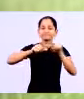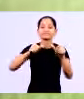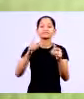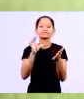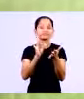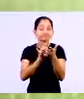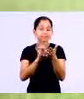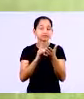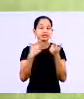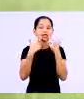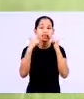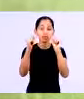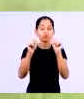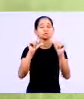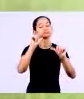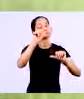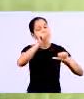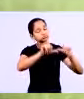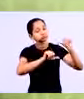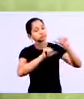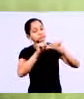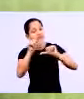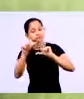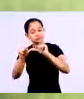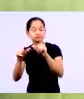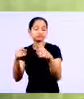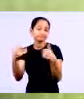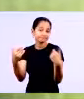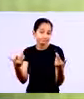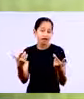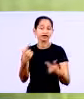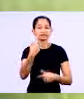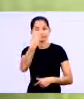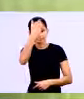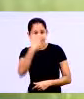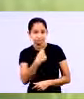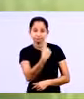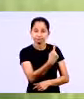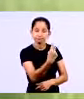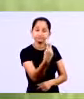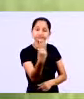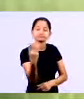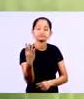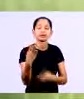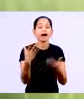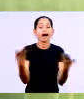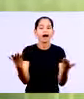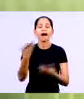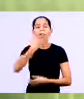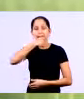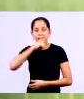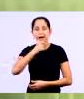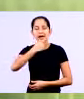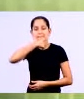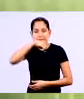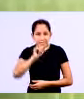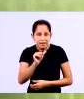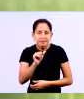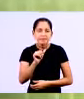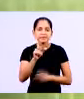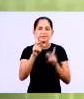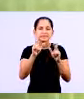a língua, ela muda, mesmo que ninguém de nós, ou dos nossos avós, ou dos nossos pais, continuam